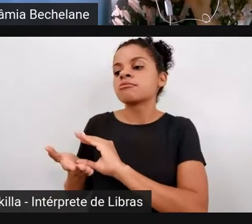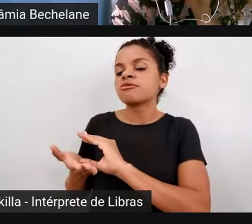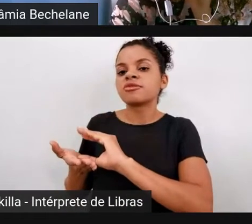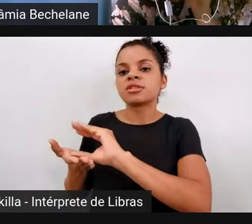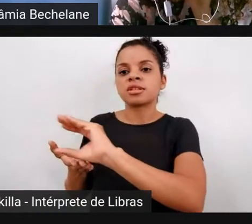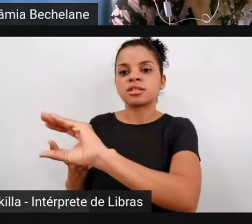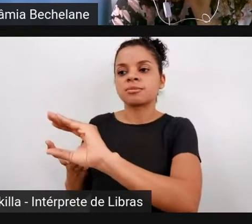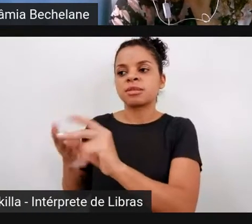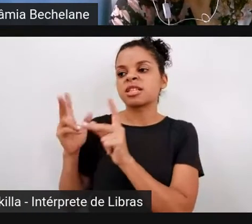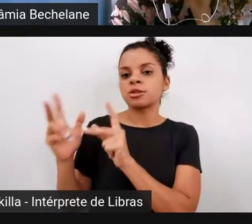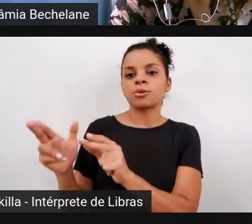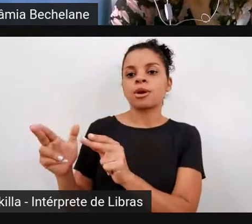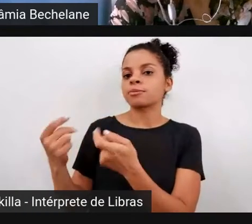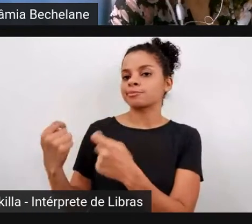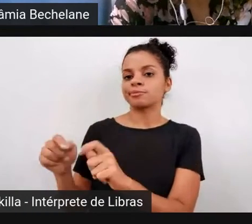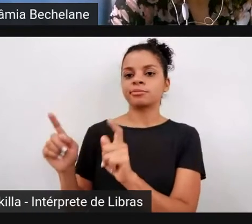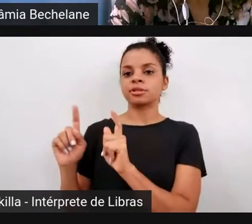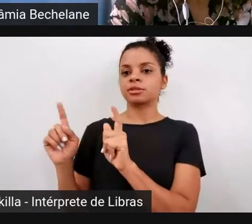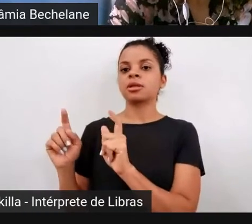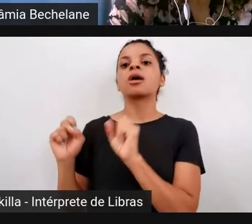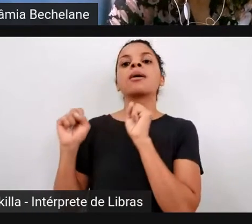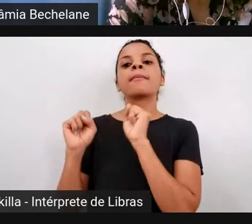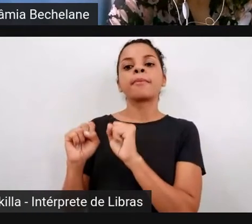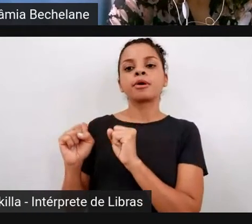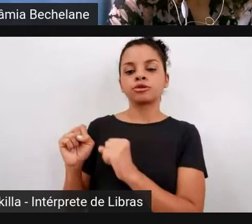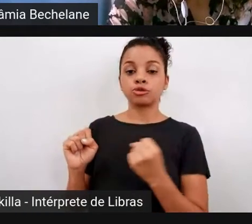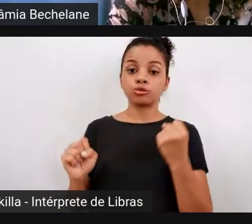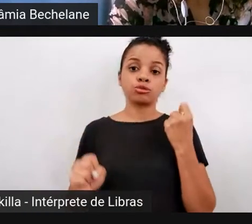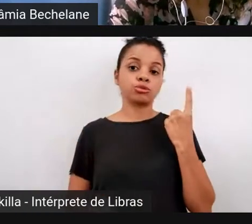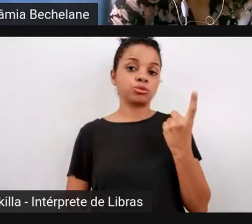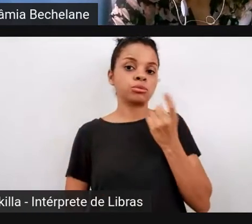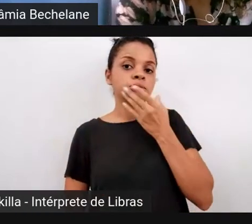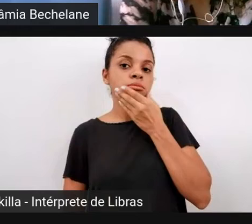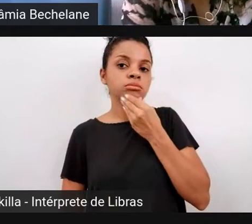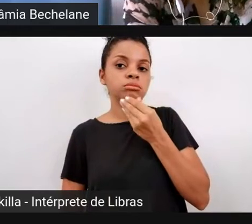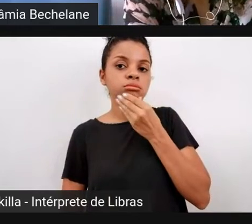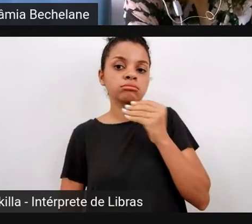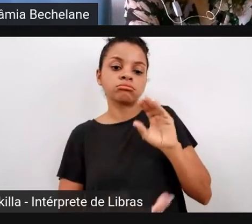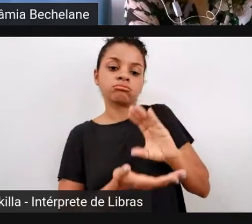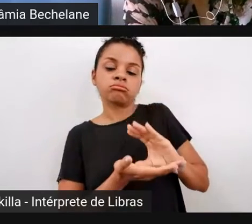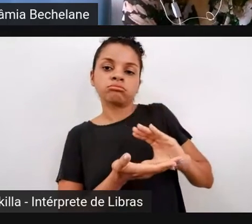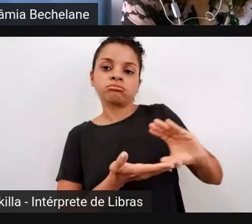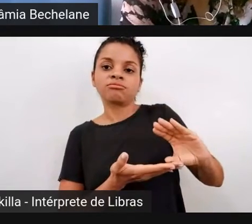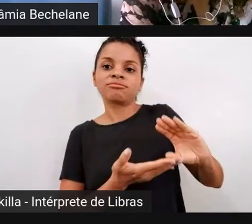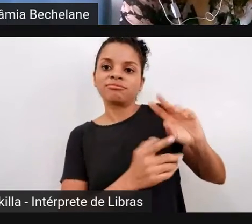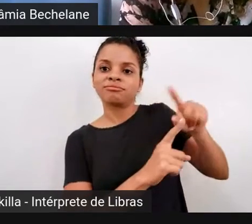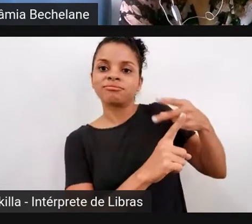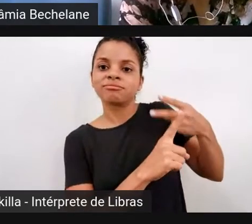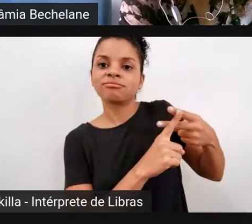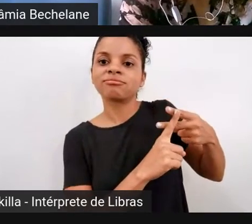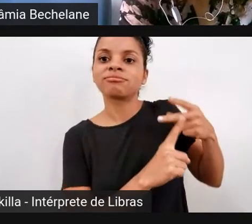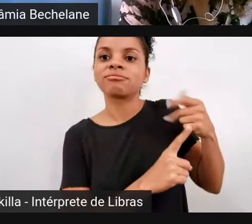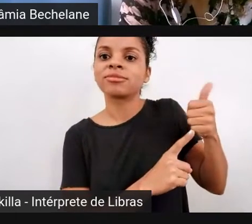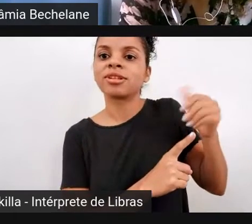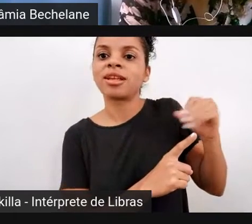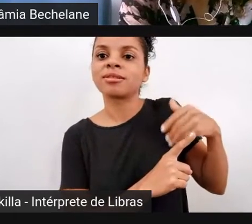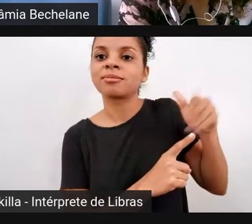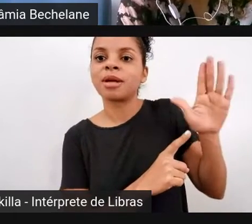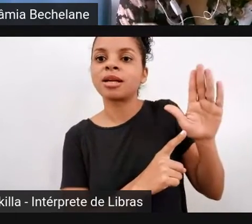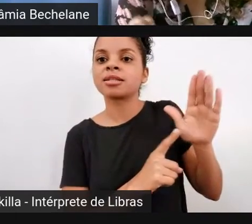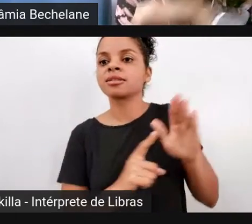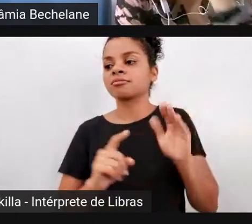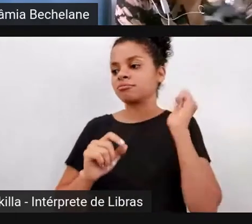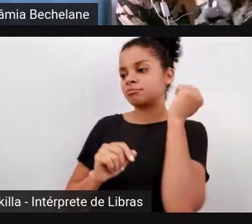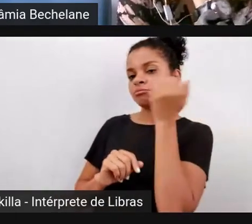esse mesmo. Então, era possível ter uma candidatura masculina que recebesse 10x a mais do que uma candidatura feminina. Então, acho que todos